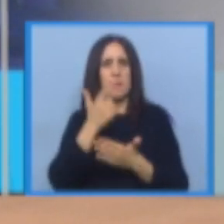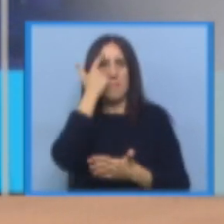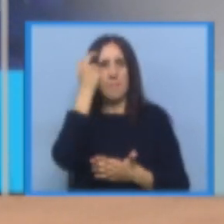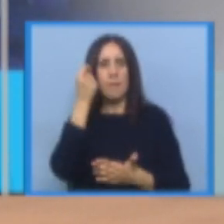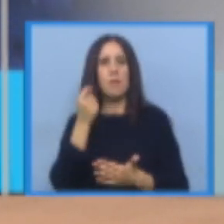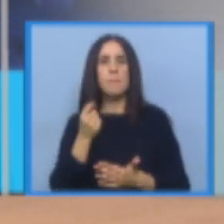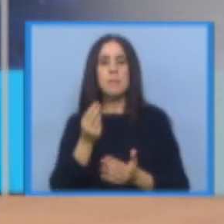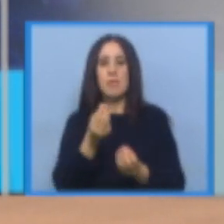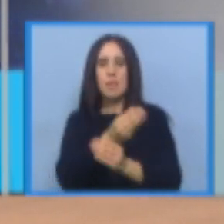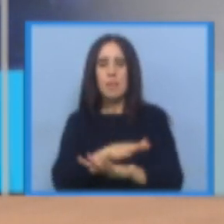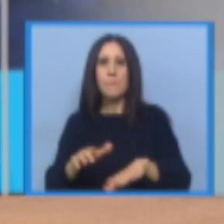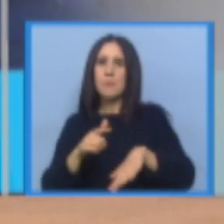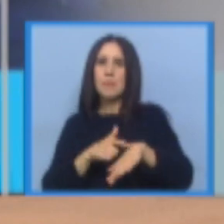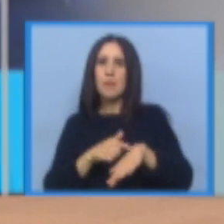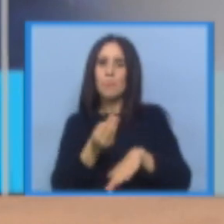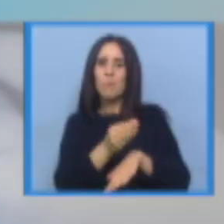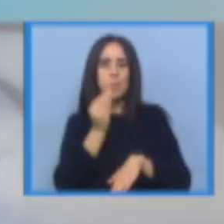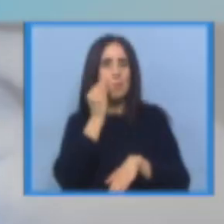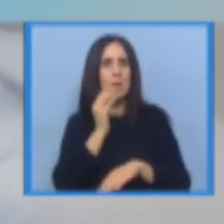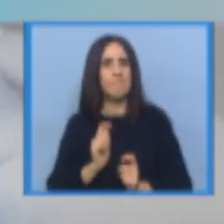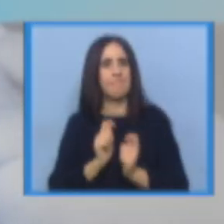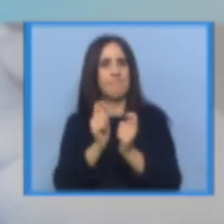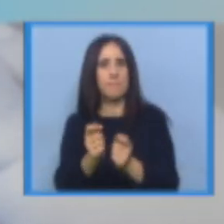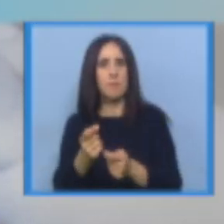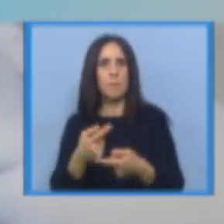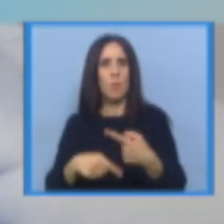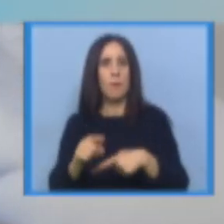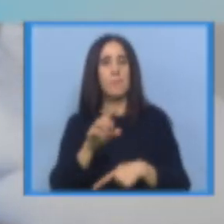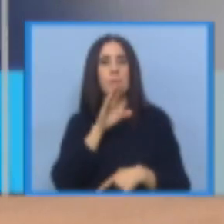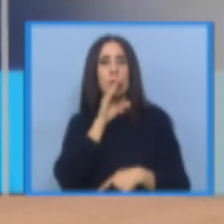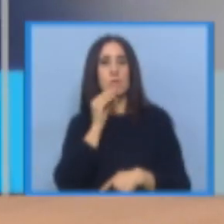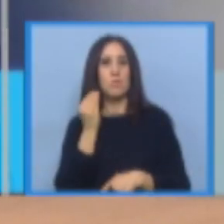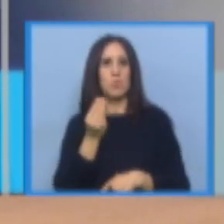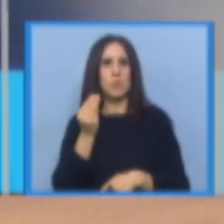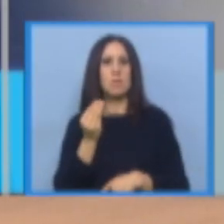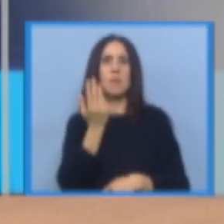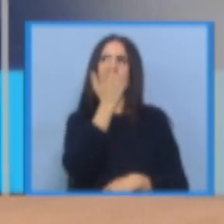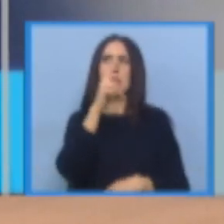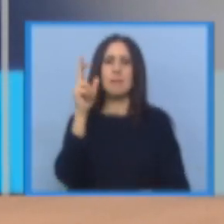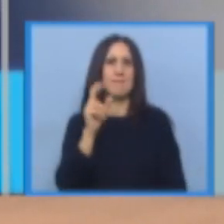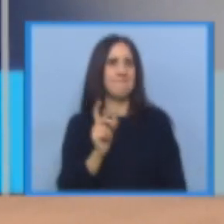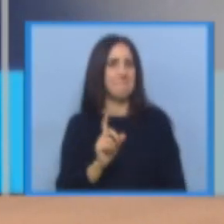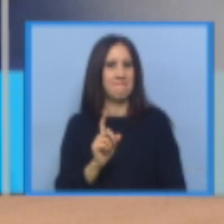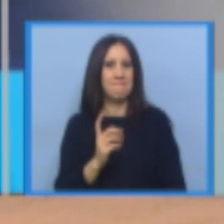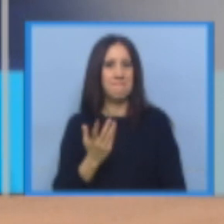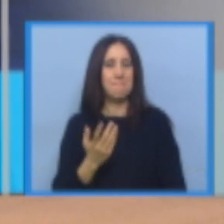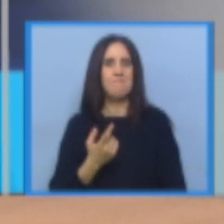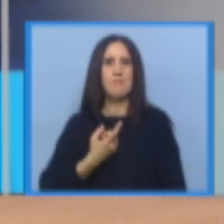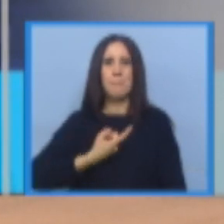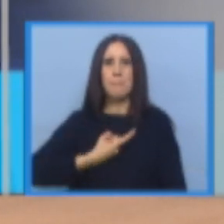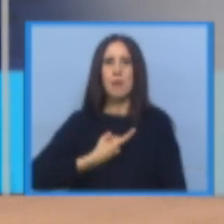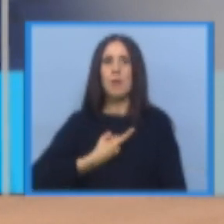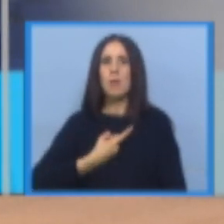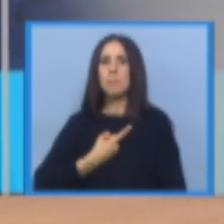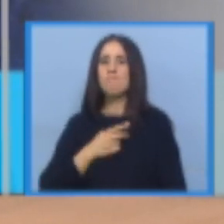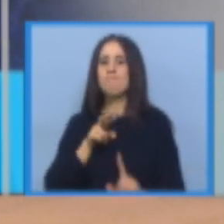mas é preciso dar às crianças o tempo de viver a infância. E depois, ao contrário, na adolescência, não eternizá-la, não é? É preciso ter os olhos